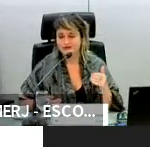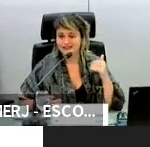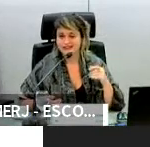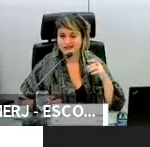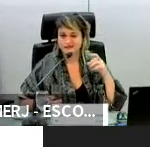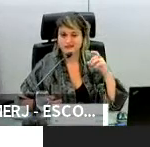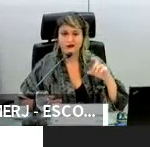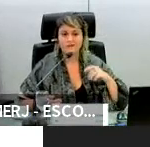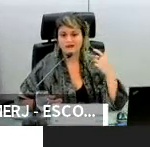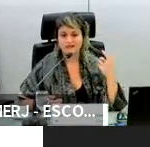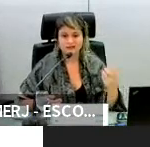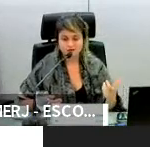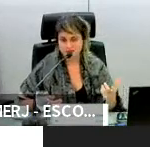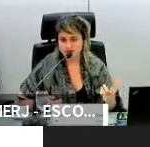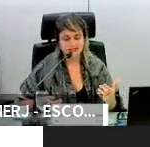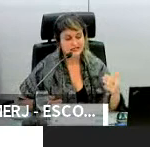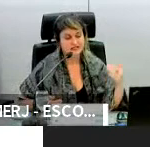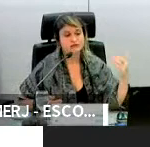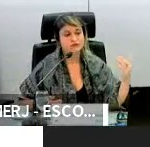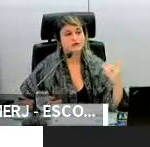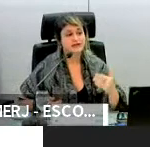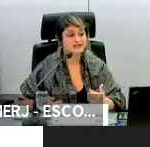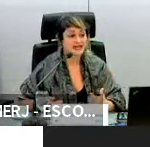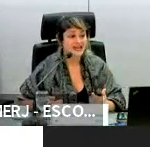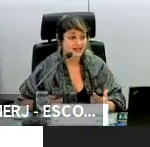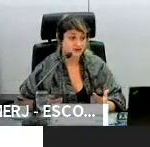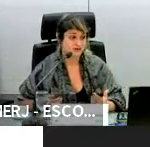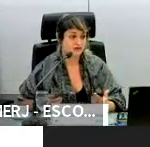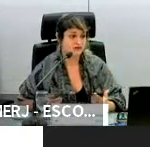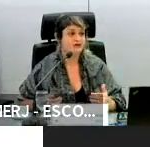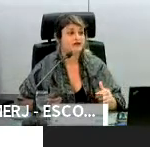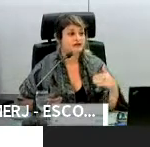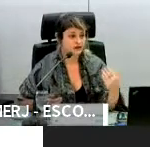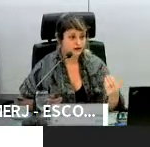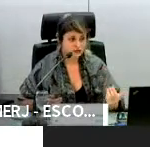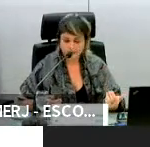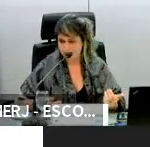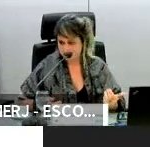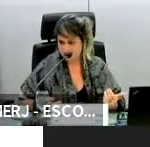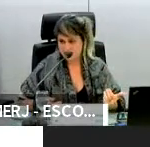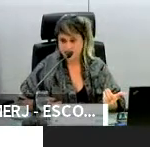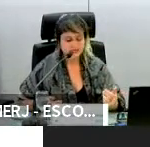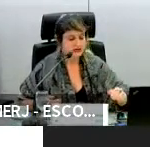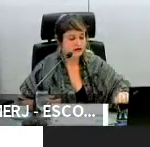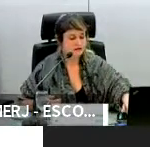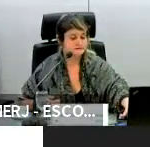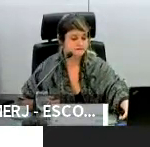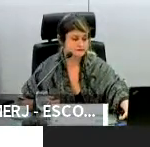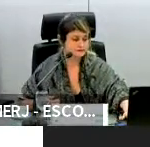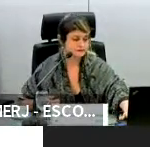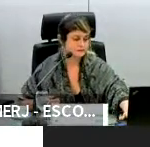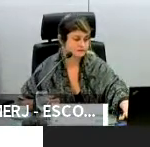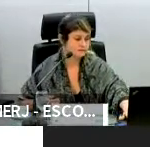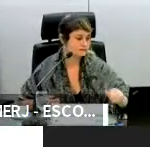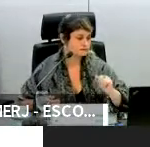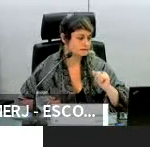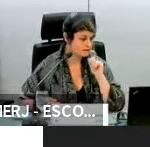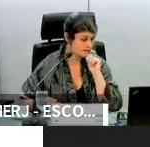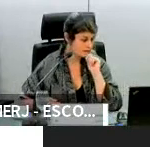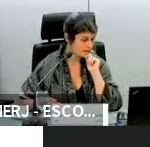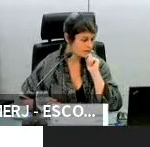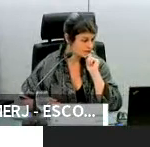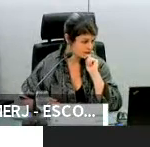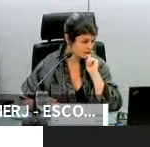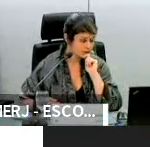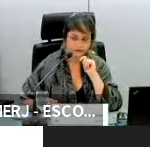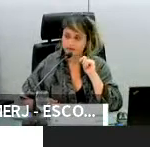campo, desde a forma padrão de apresentação, tudo isso está nos anexos. Então, isso também pode ser acessado. E nós